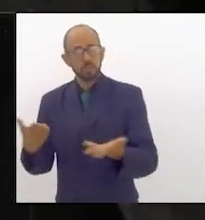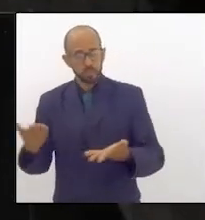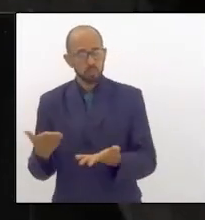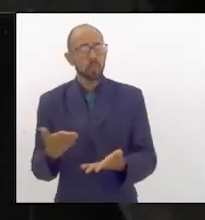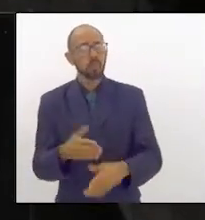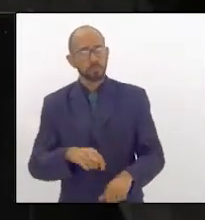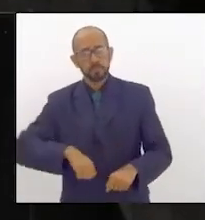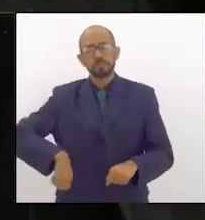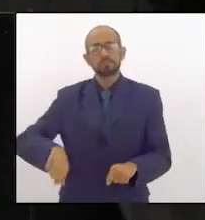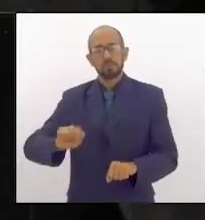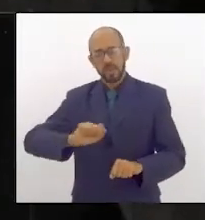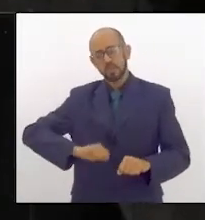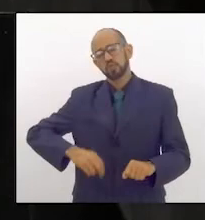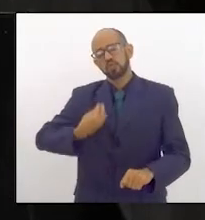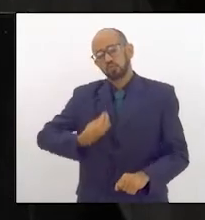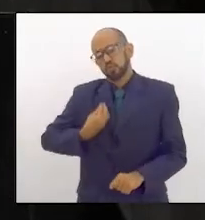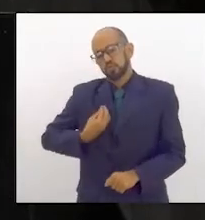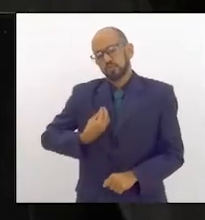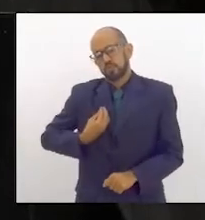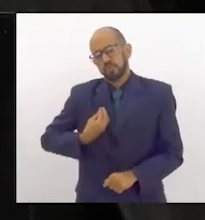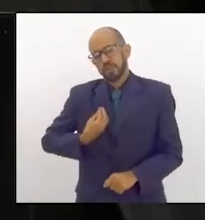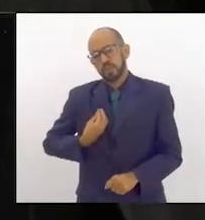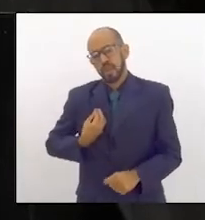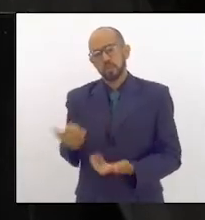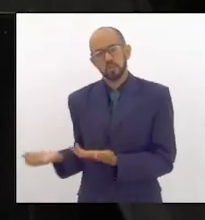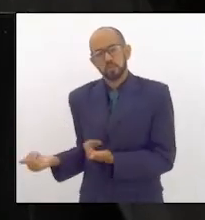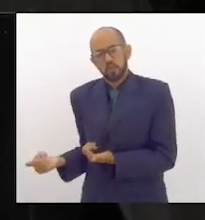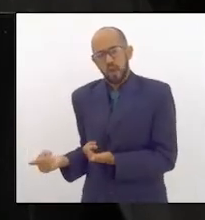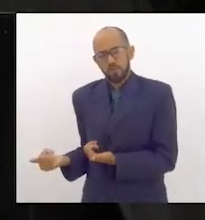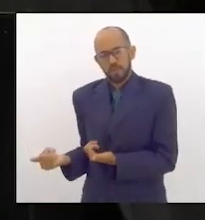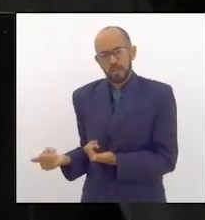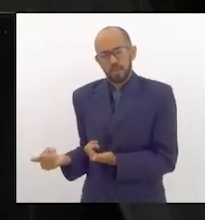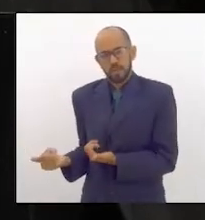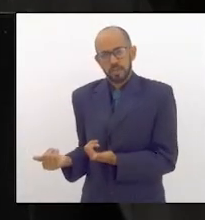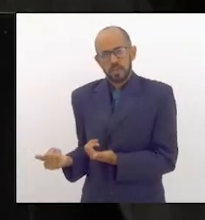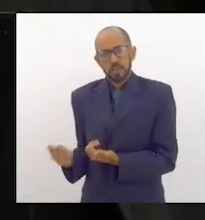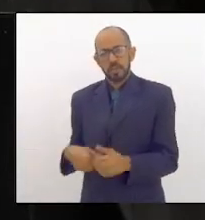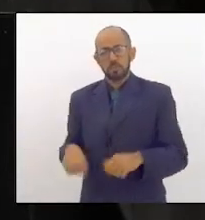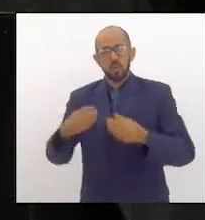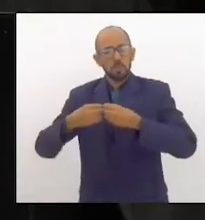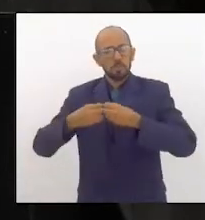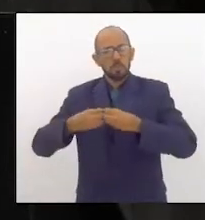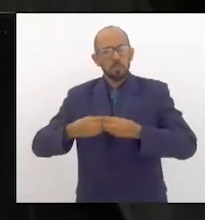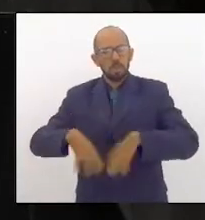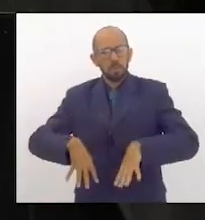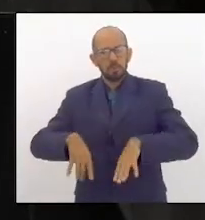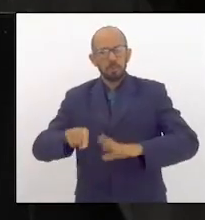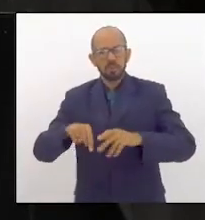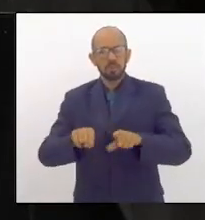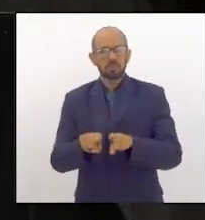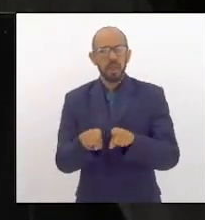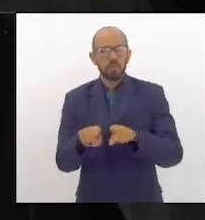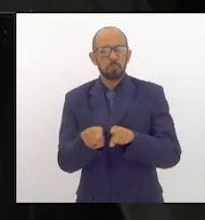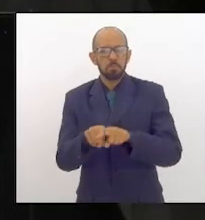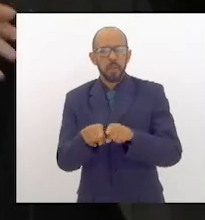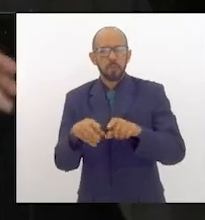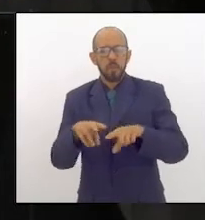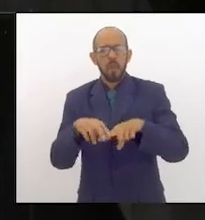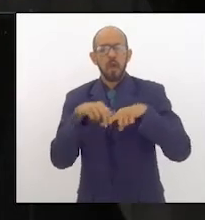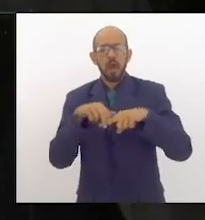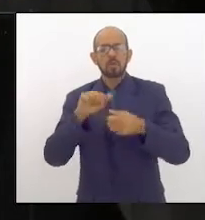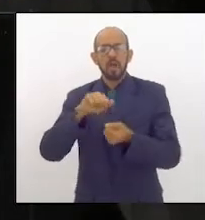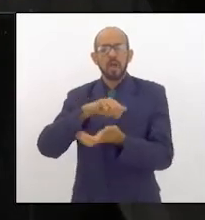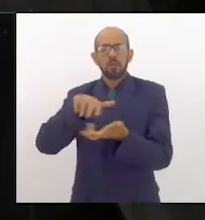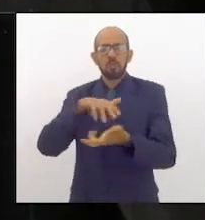devastador para a juventude Popular já afetada pela reforma do ensino médio que apequenou empobrecer o currículo ensino médio para